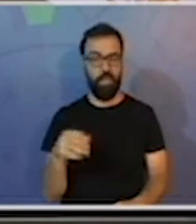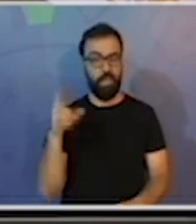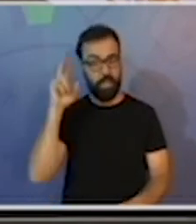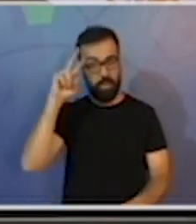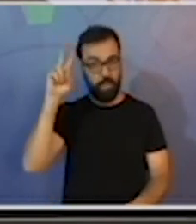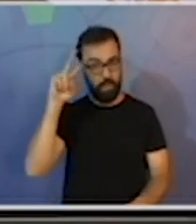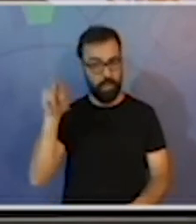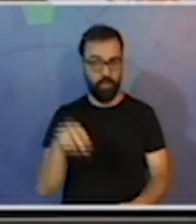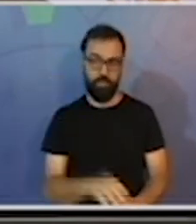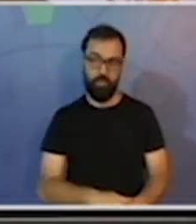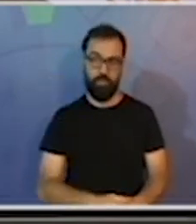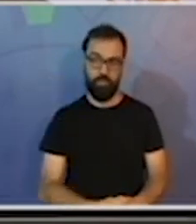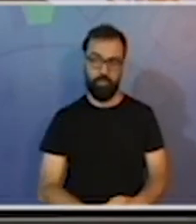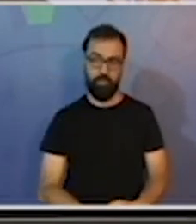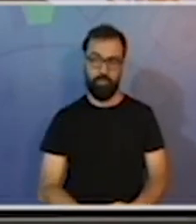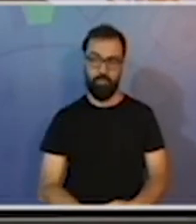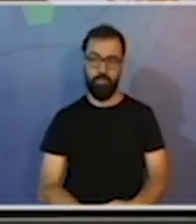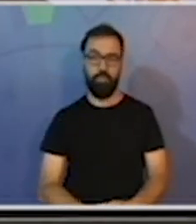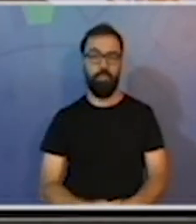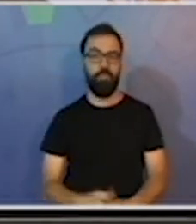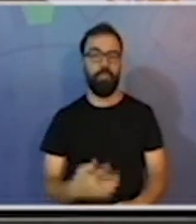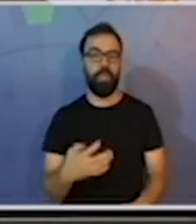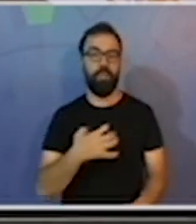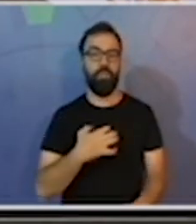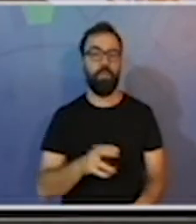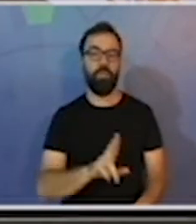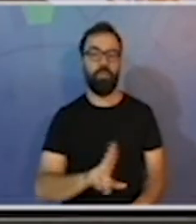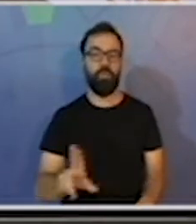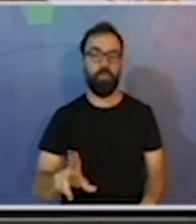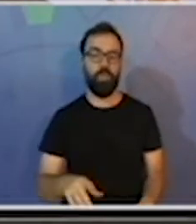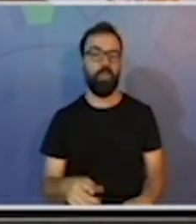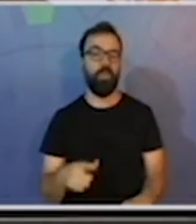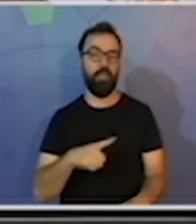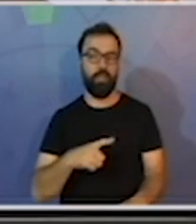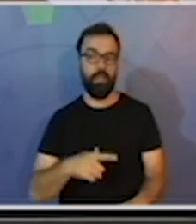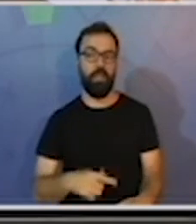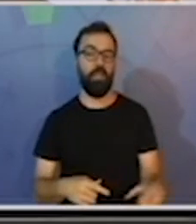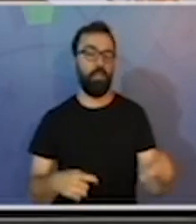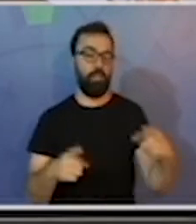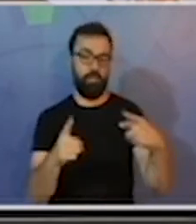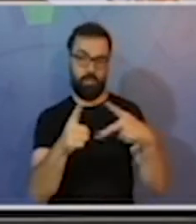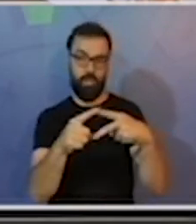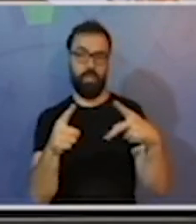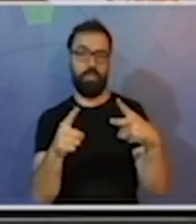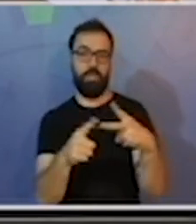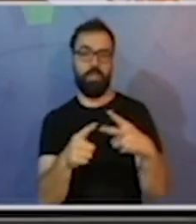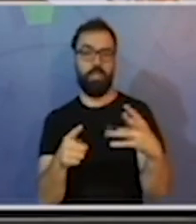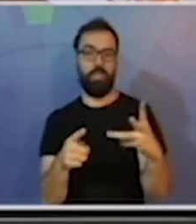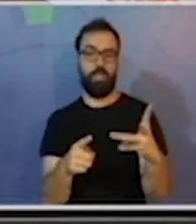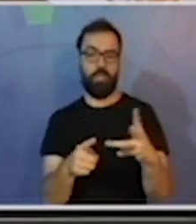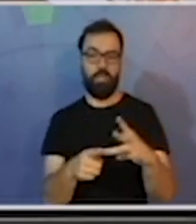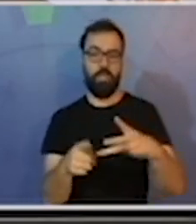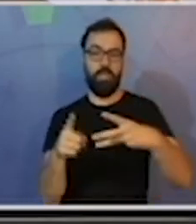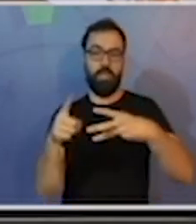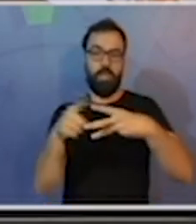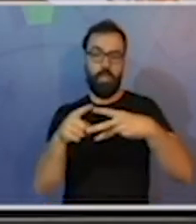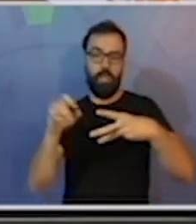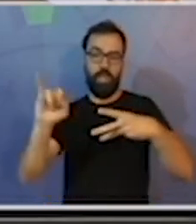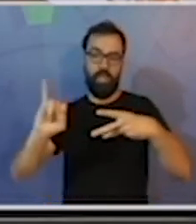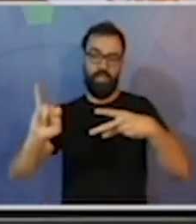e retomando vamos lá as formas nominais nós temos o infinitivo gerúndio e particípio